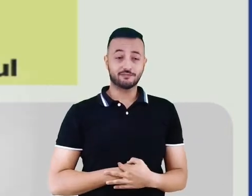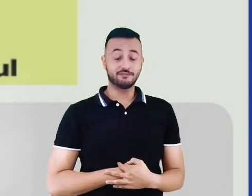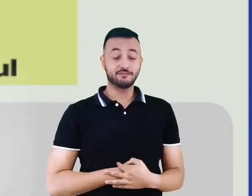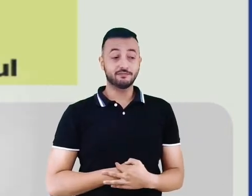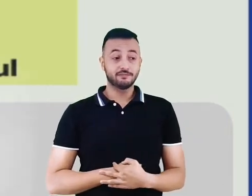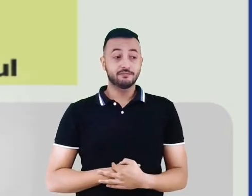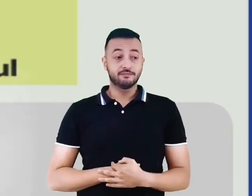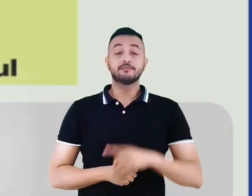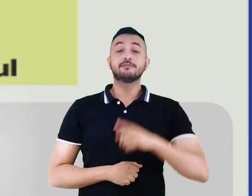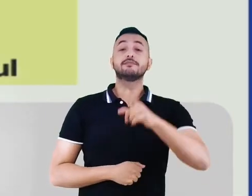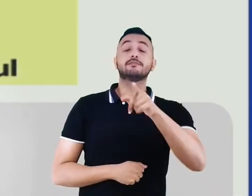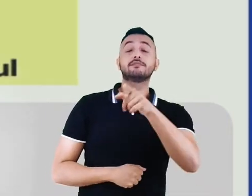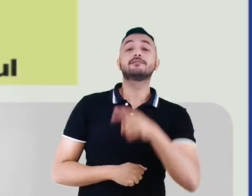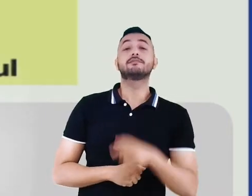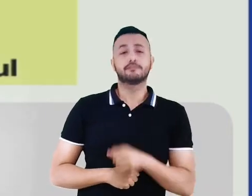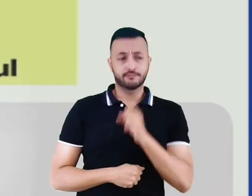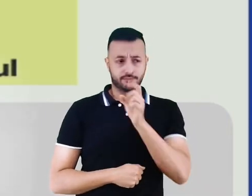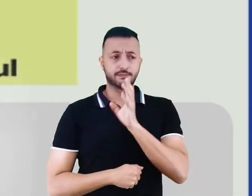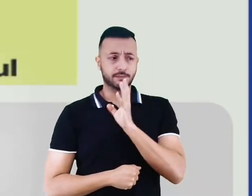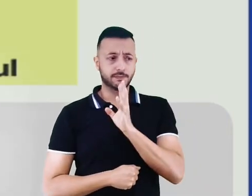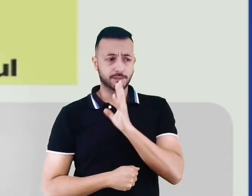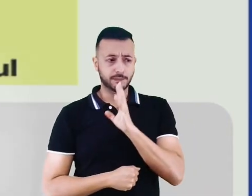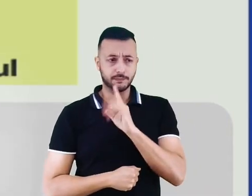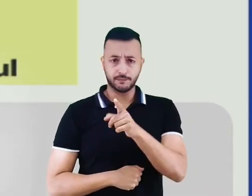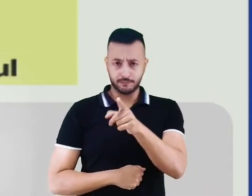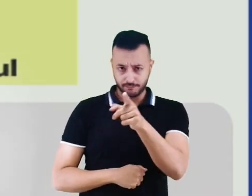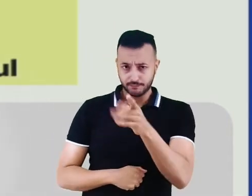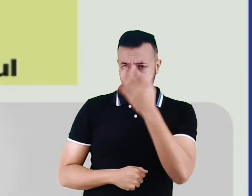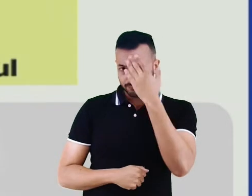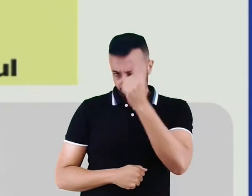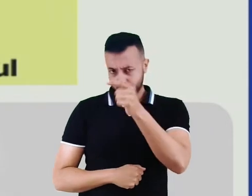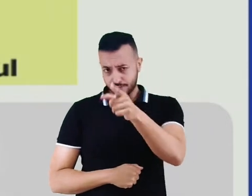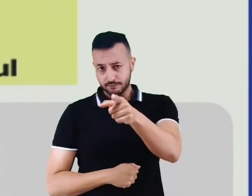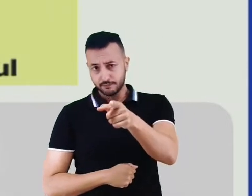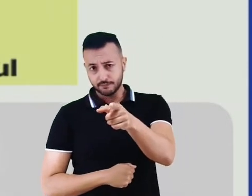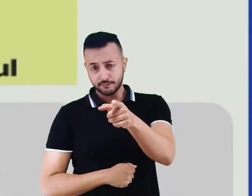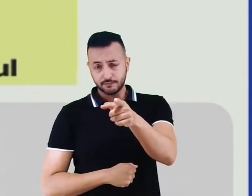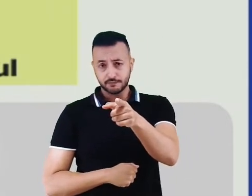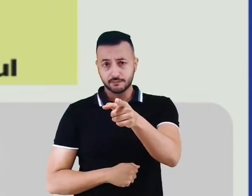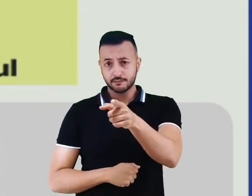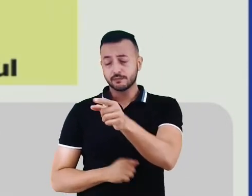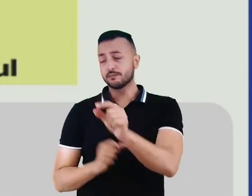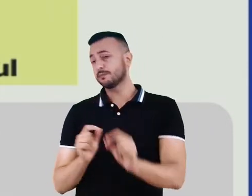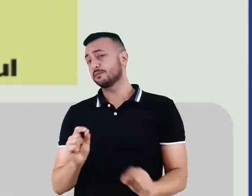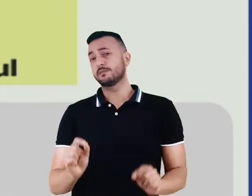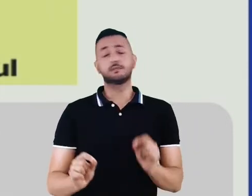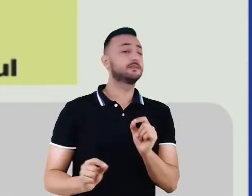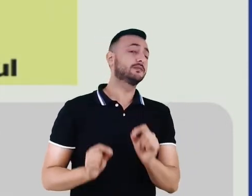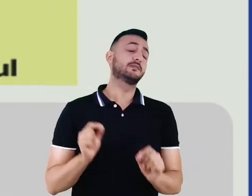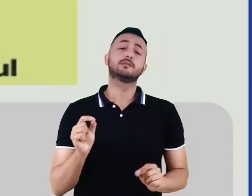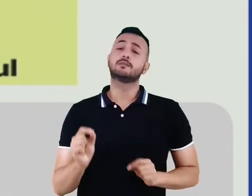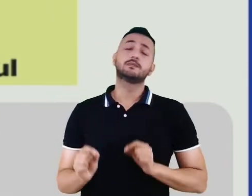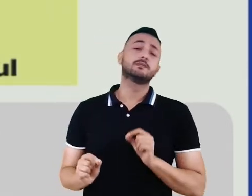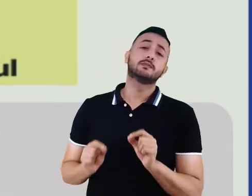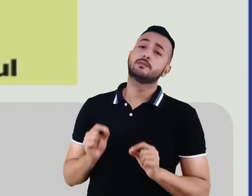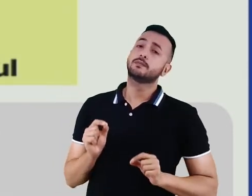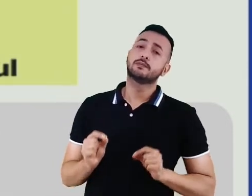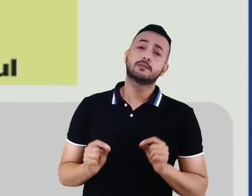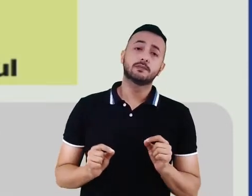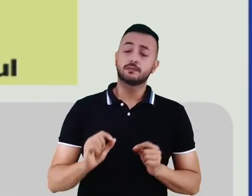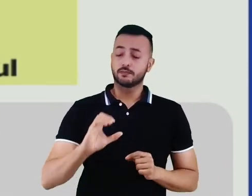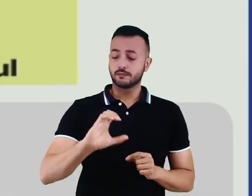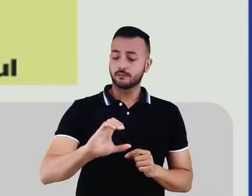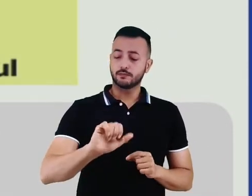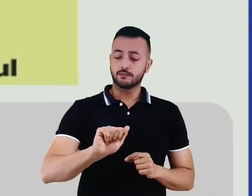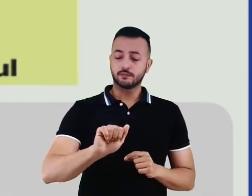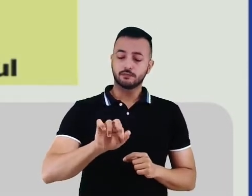E aí, você conhece e você sabe o que são os pontos